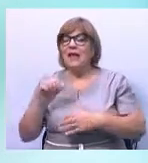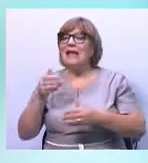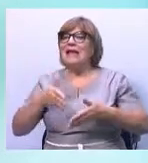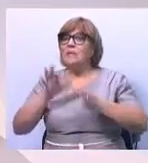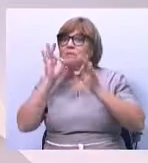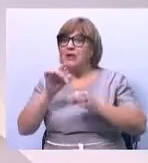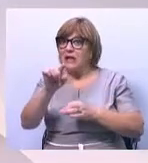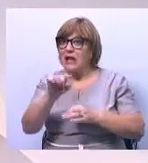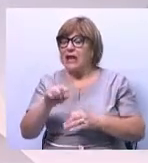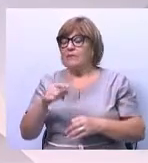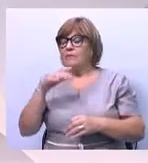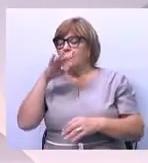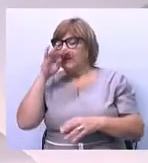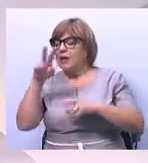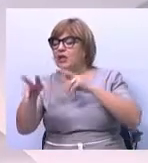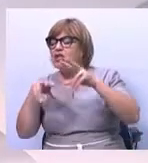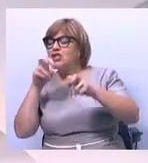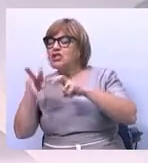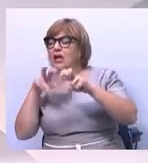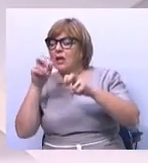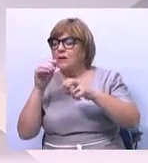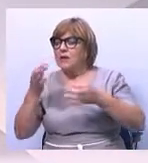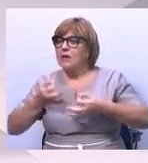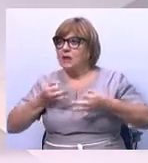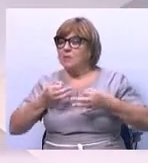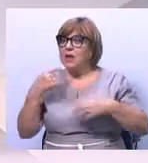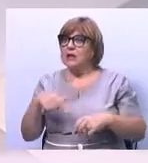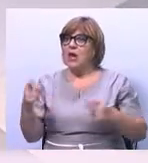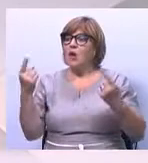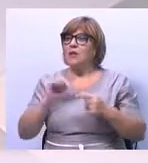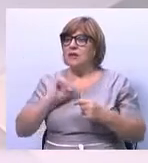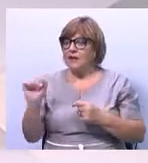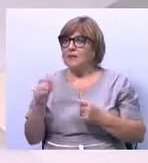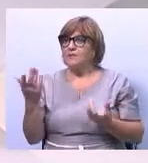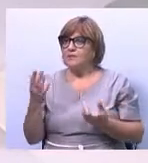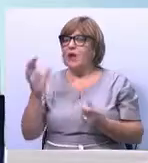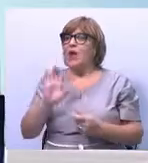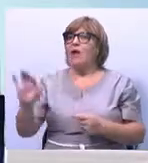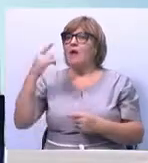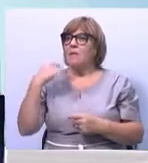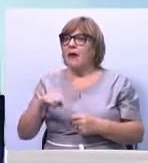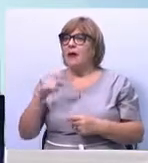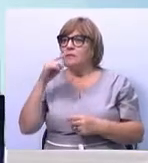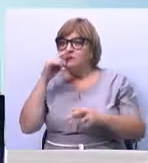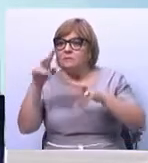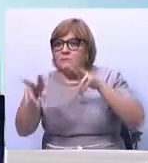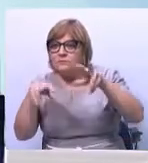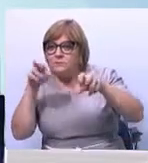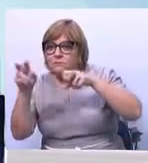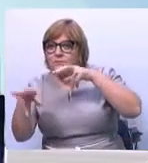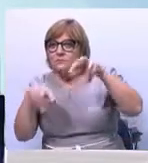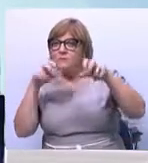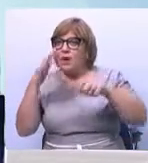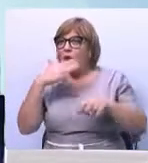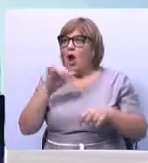correto? Exatamente. Uma das grandes formas de utilização da aromaterapia é mesmo através da inalação dos óleos essenciais, através do